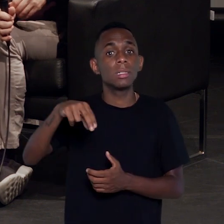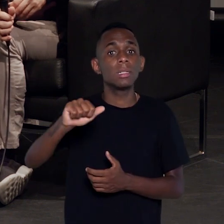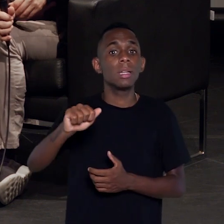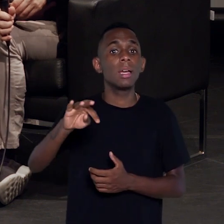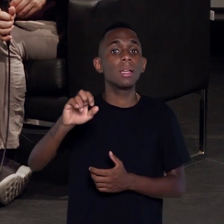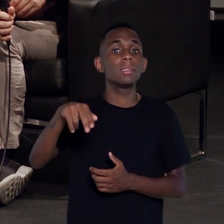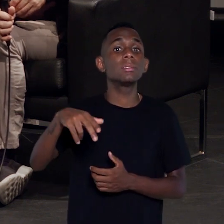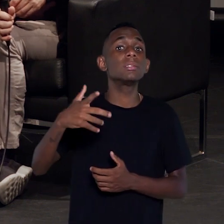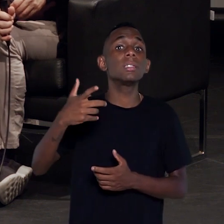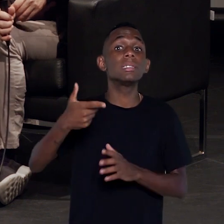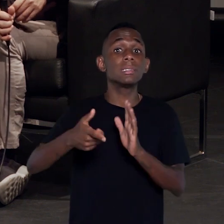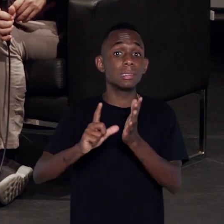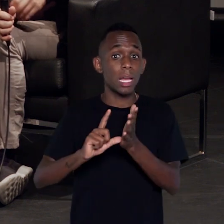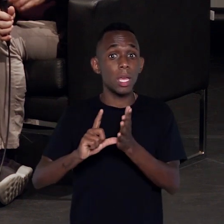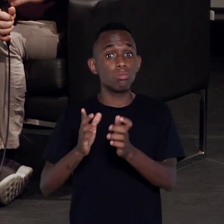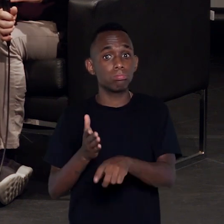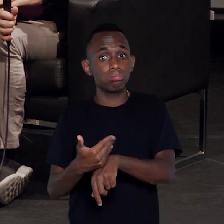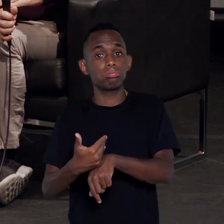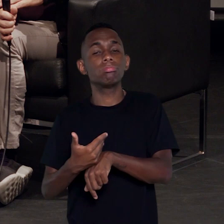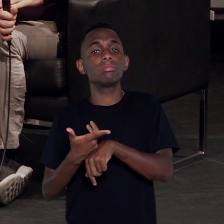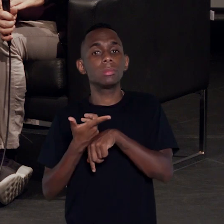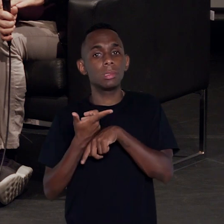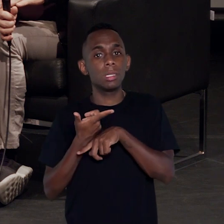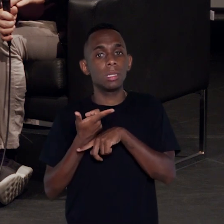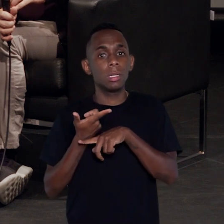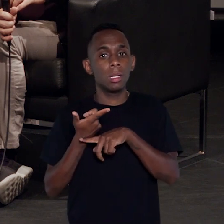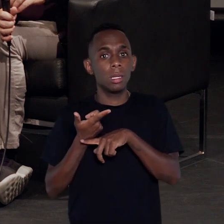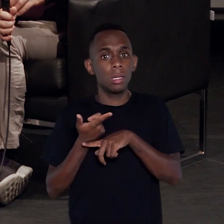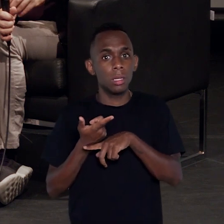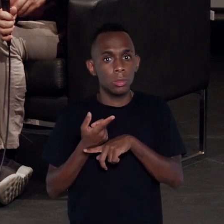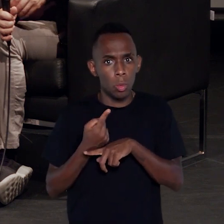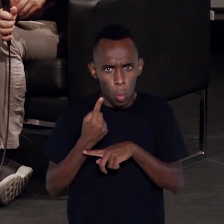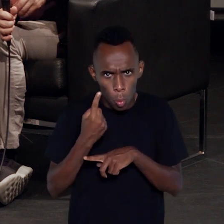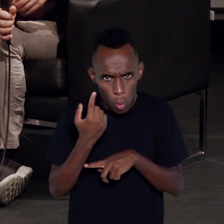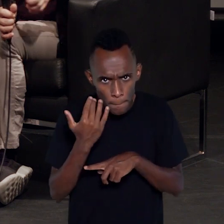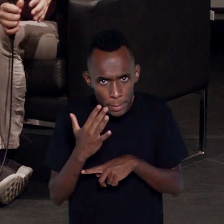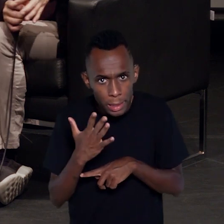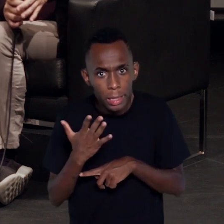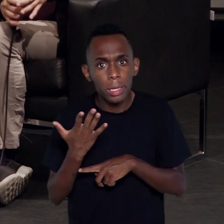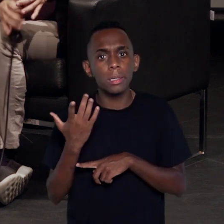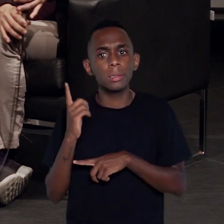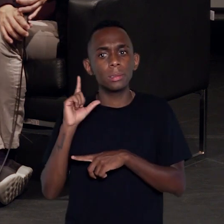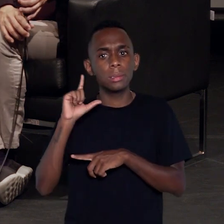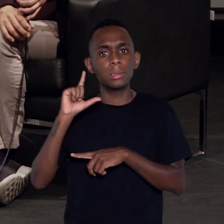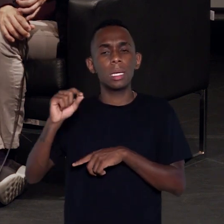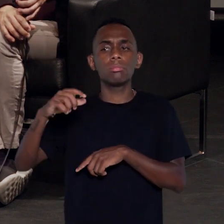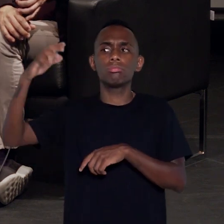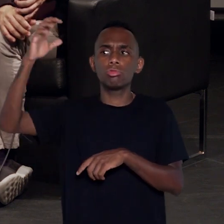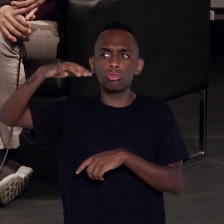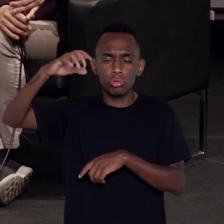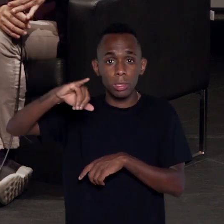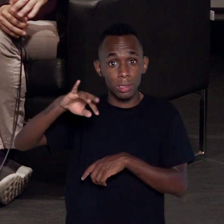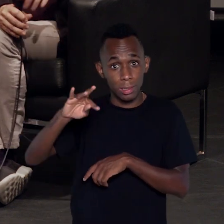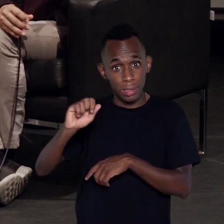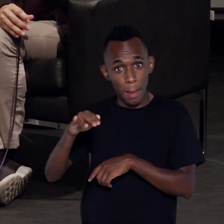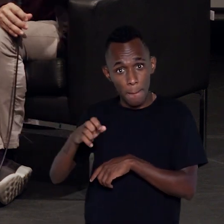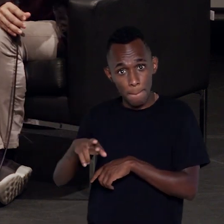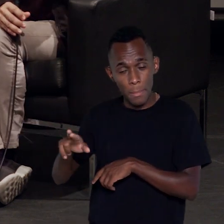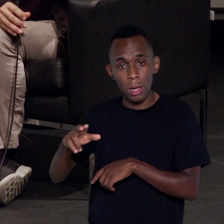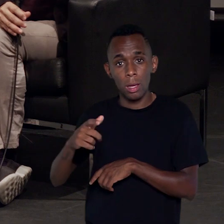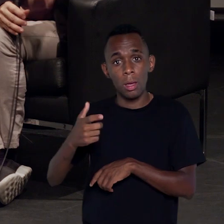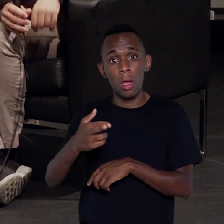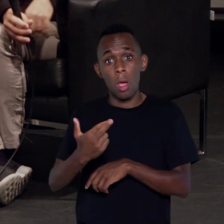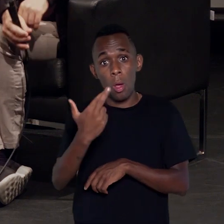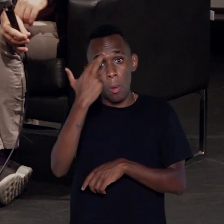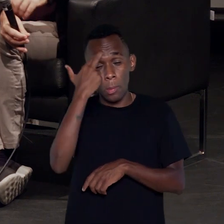Tá aí. A Natália teve que sair mais cedo. Aí, 1h30, sagrado, sai o Itamar da chuva,